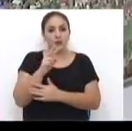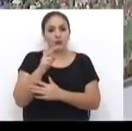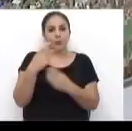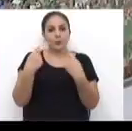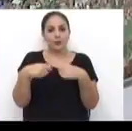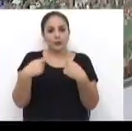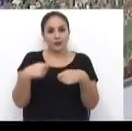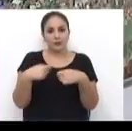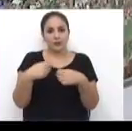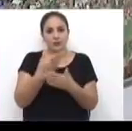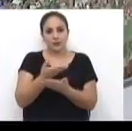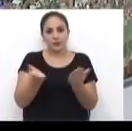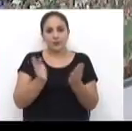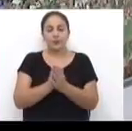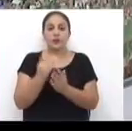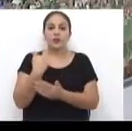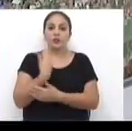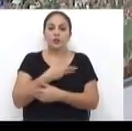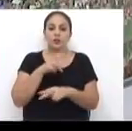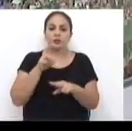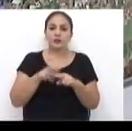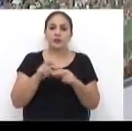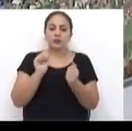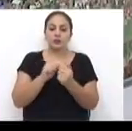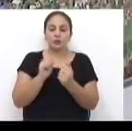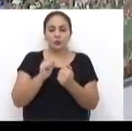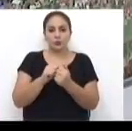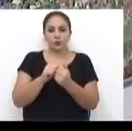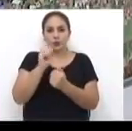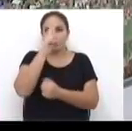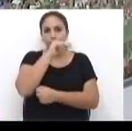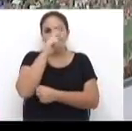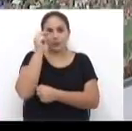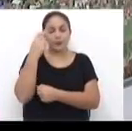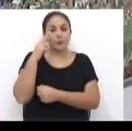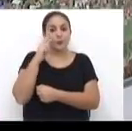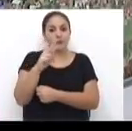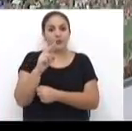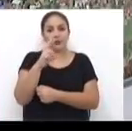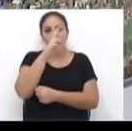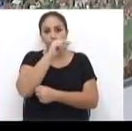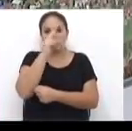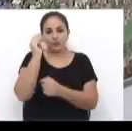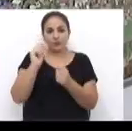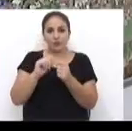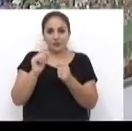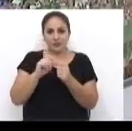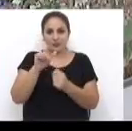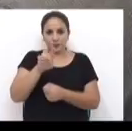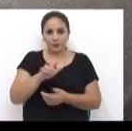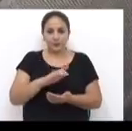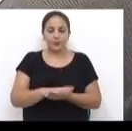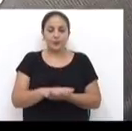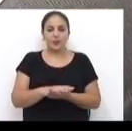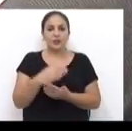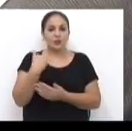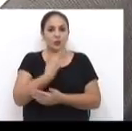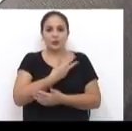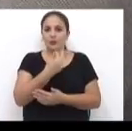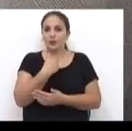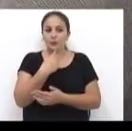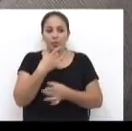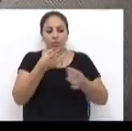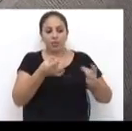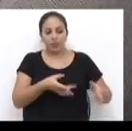diretamente com o prefeito para ver o que o Executivo pretende fazer. O que nós não podemos deixar é que fique depreciado aquela baita estrutura. O vereador